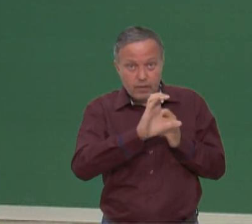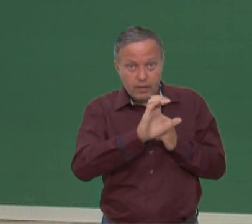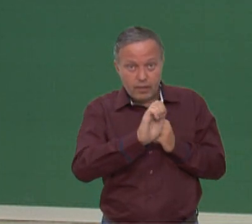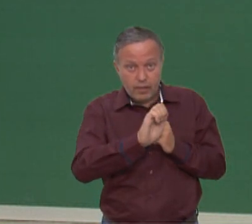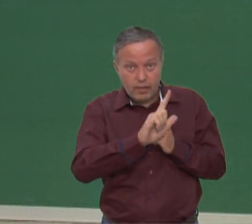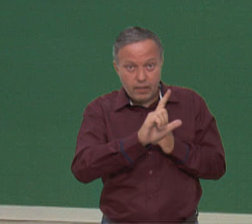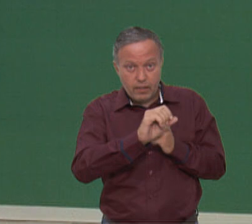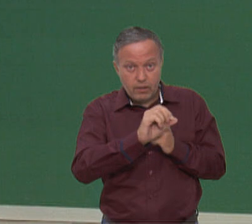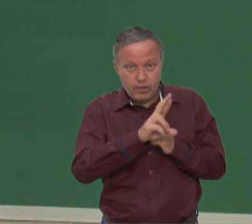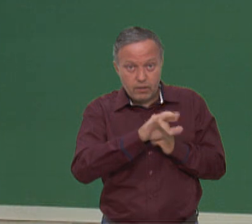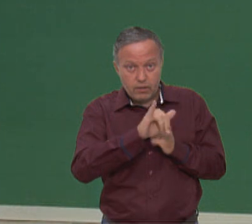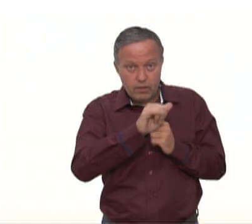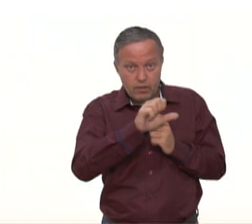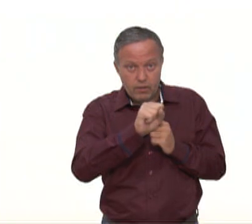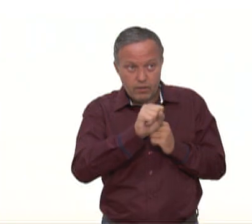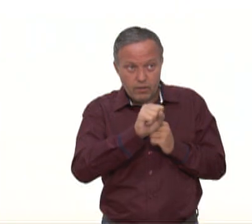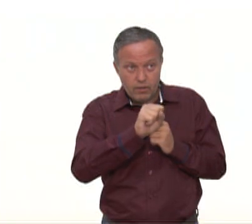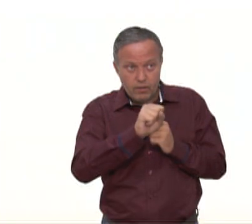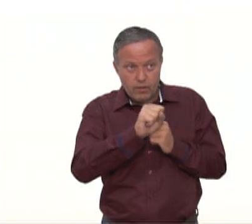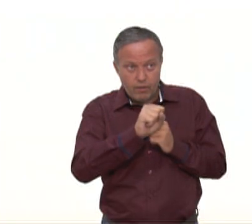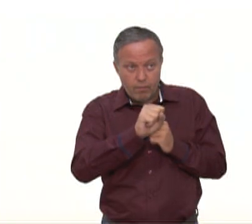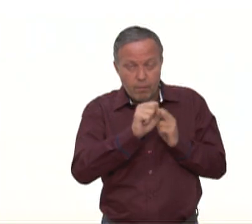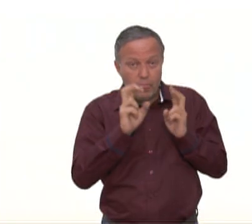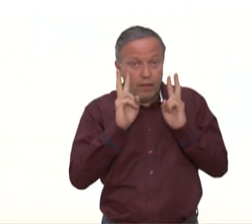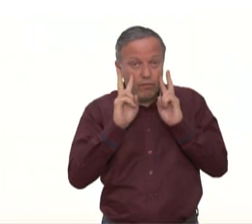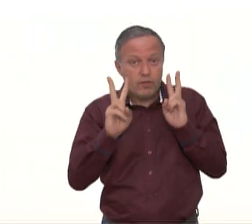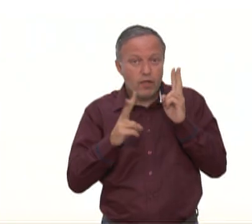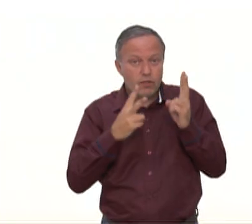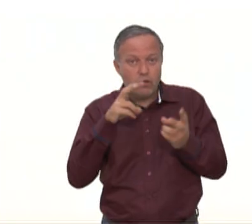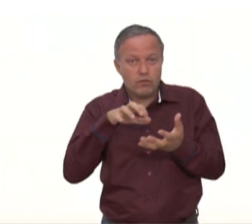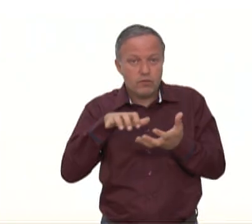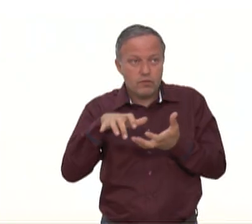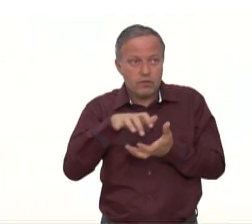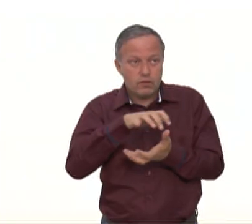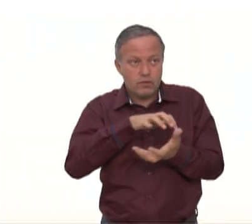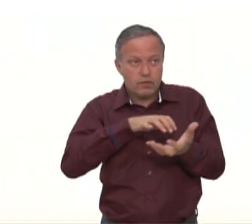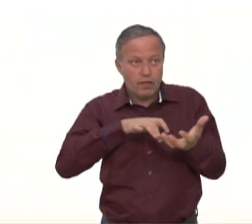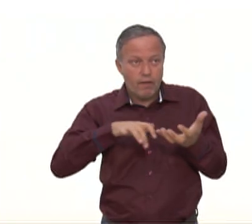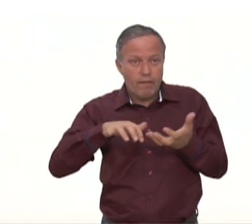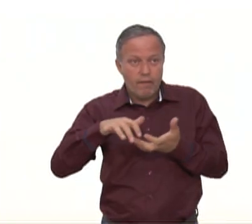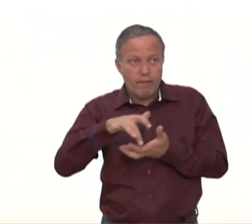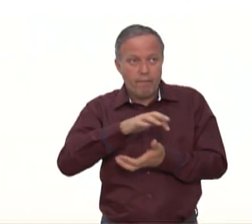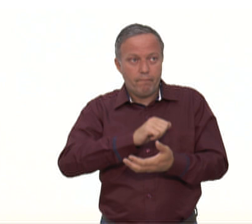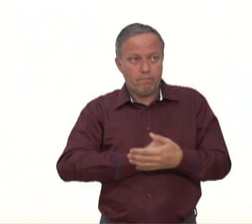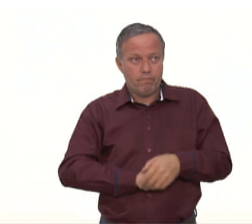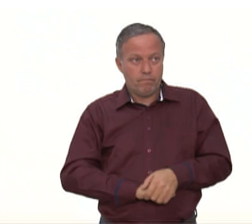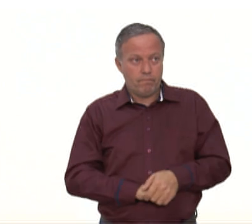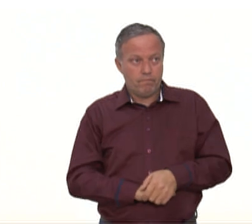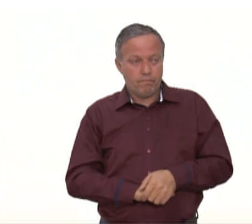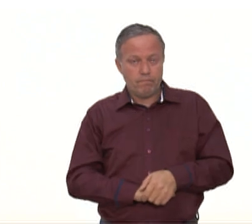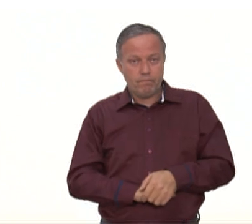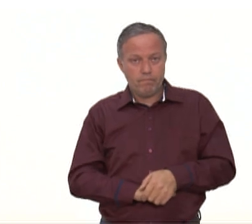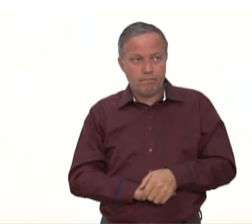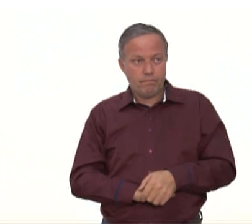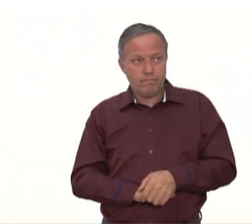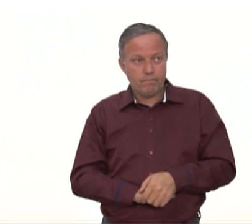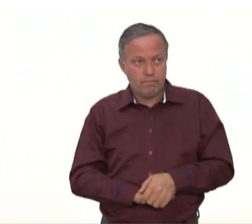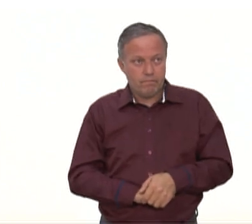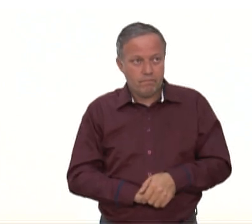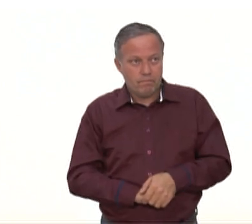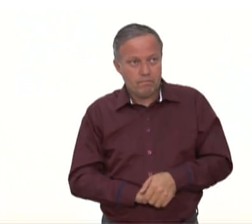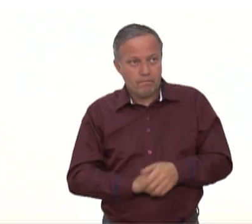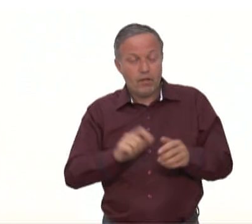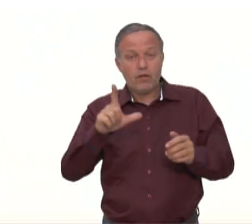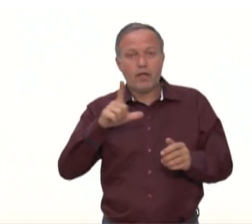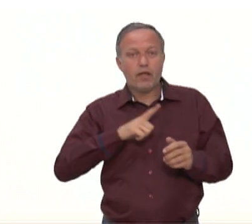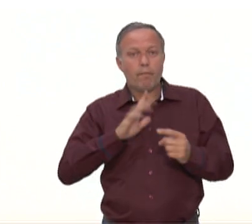estaremos trabalhando com a equação fundamental da calorimetria, certo? A massa, o exercício forneceu de 50